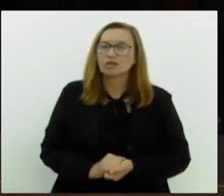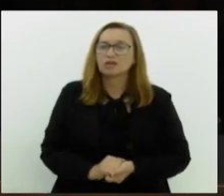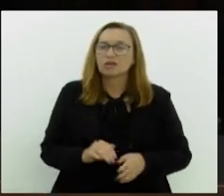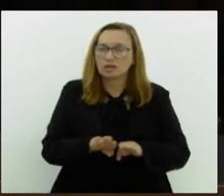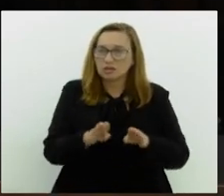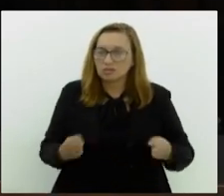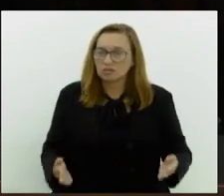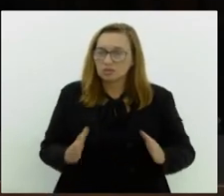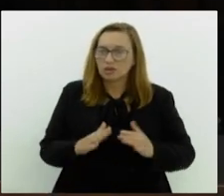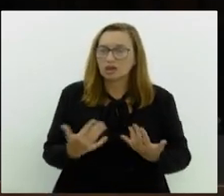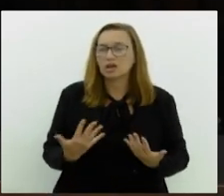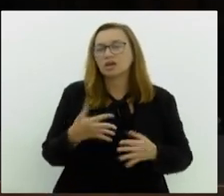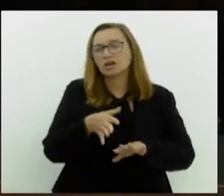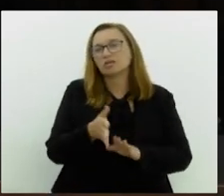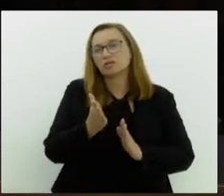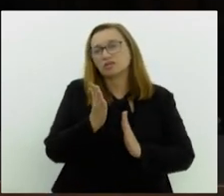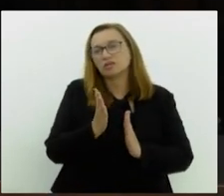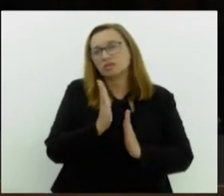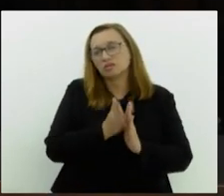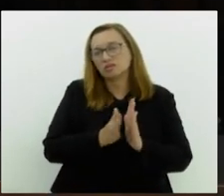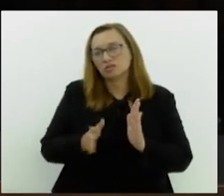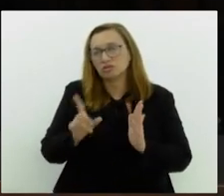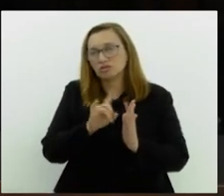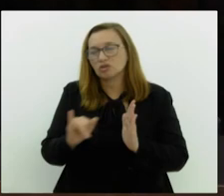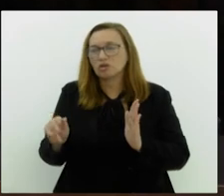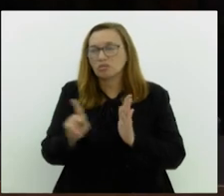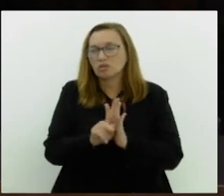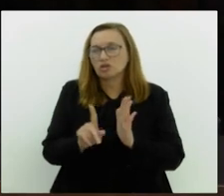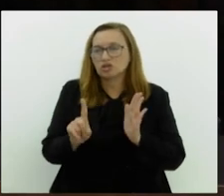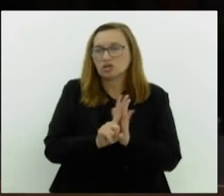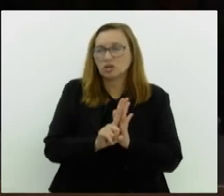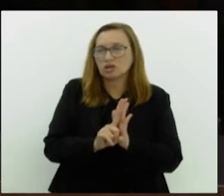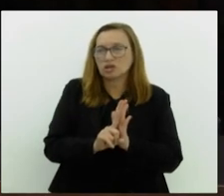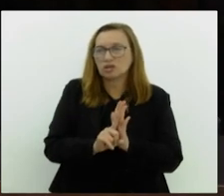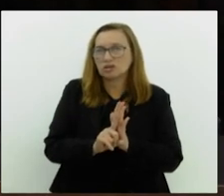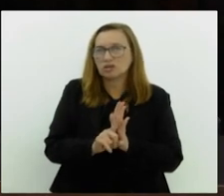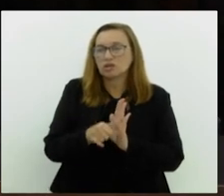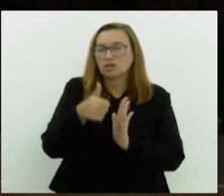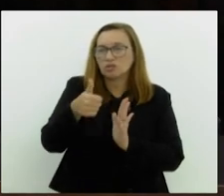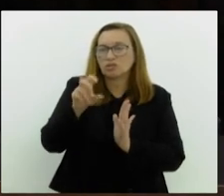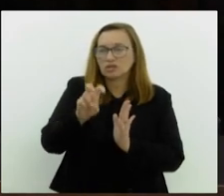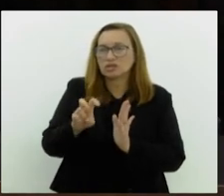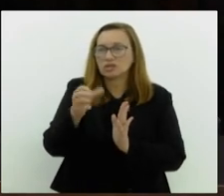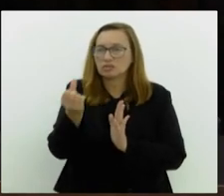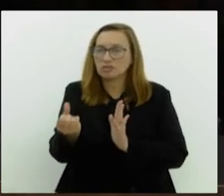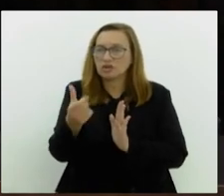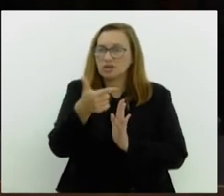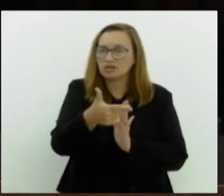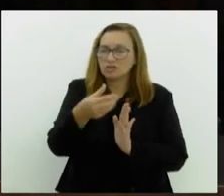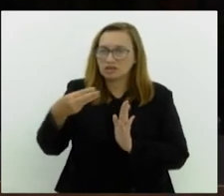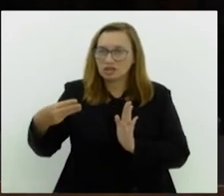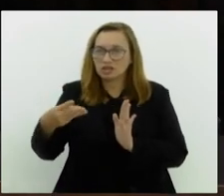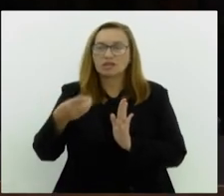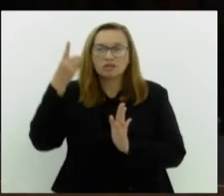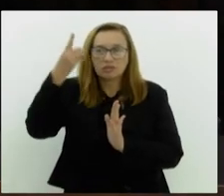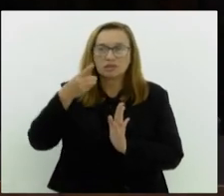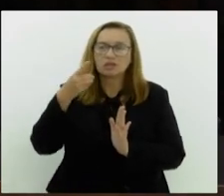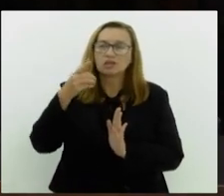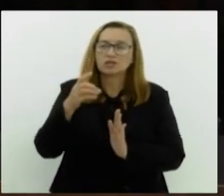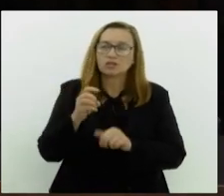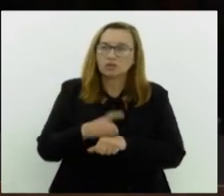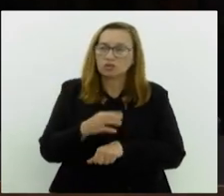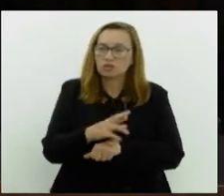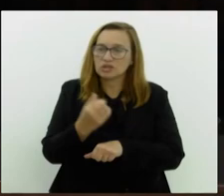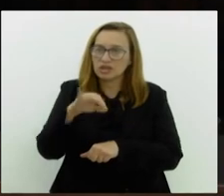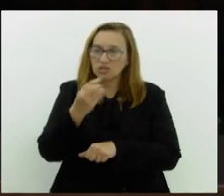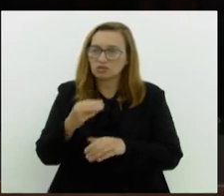sobre a mesa requerimento de inclusão na ordem do dia do projeto de lei 156 de 23, do deputado doutor Serginho. Senhores